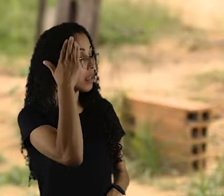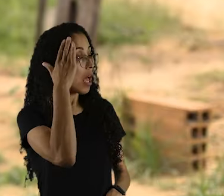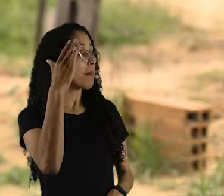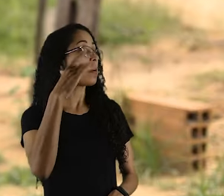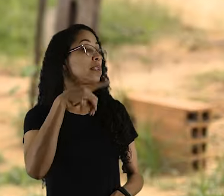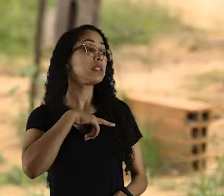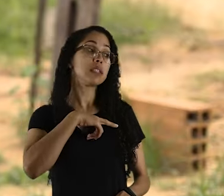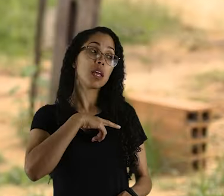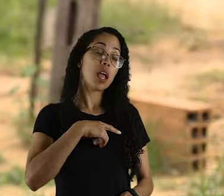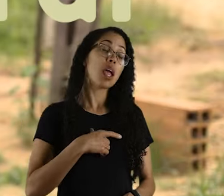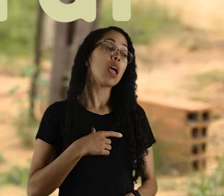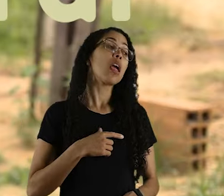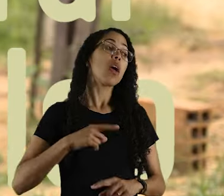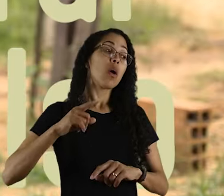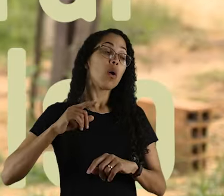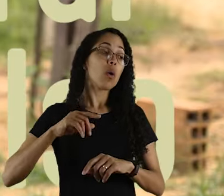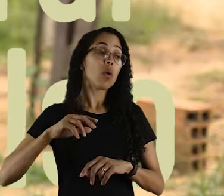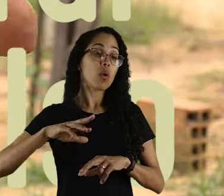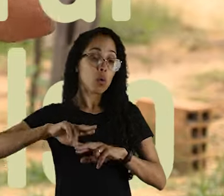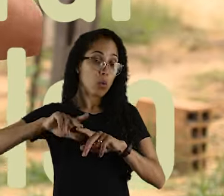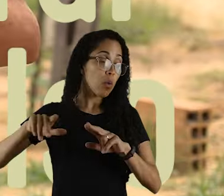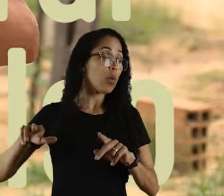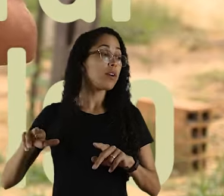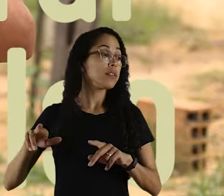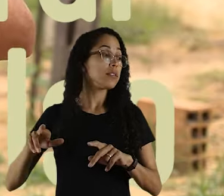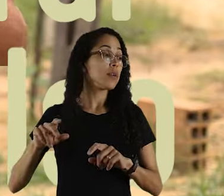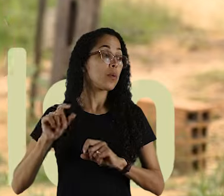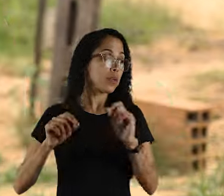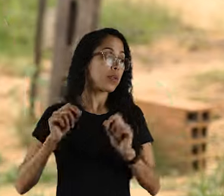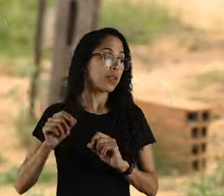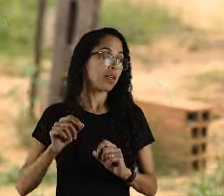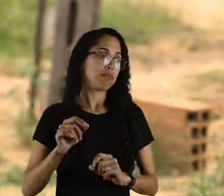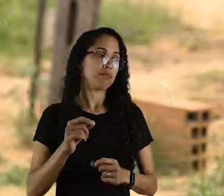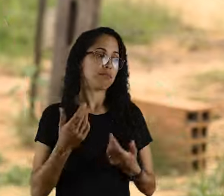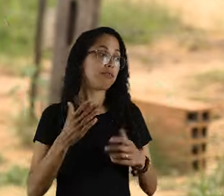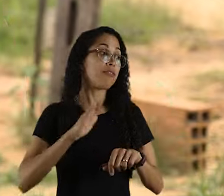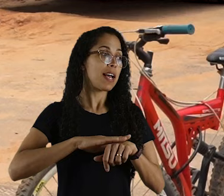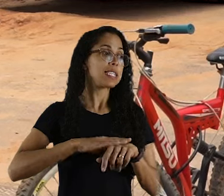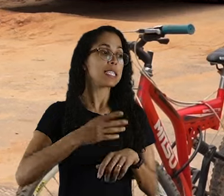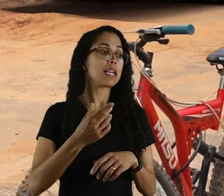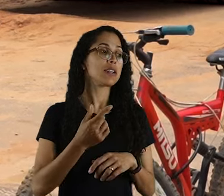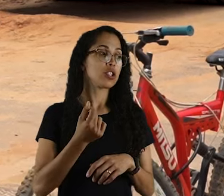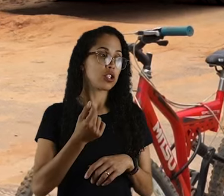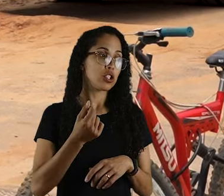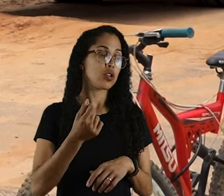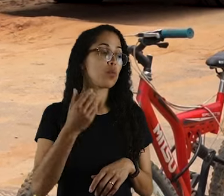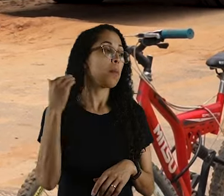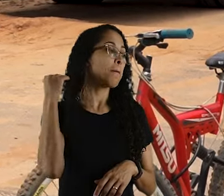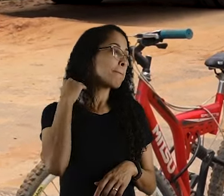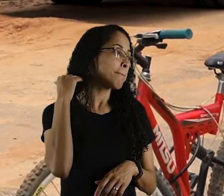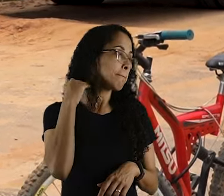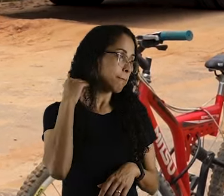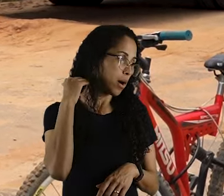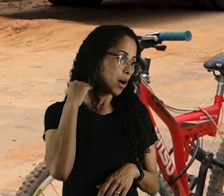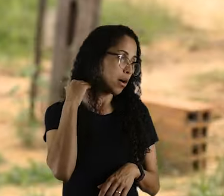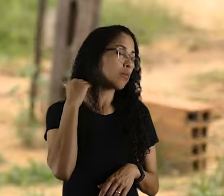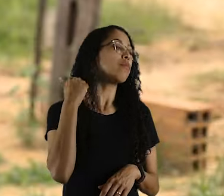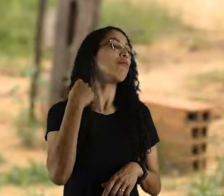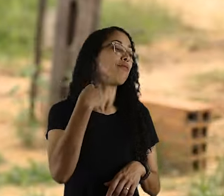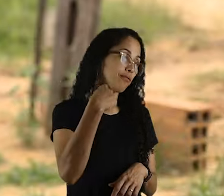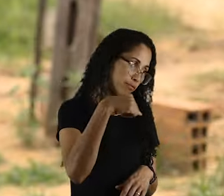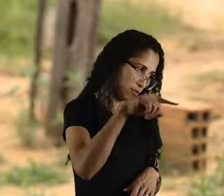dinheiro sem tirar o dinheiro do nosso bolso. Mas me explica esse negócio direito. A gente vai no banco, seu nome tá limpo. Eu falei assim: meu nome tá limpo, você